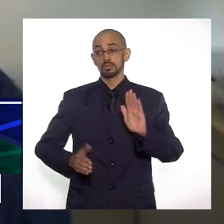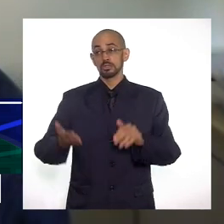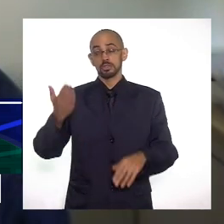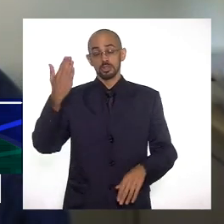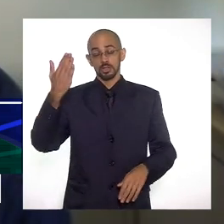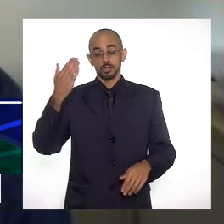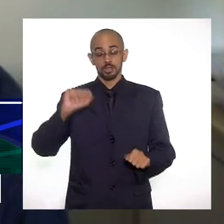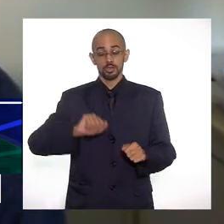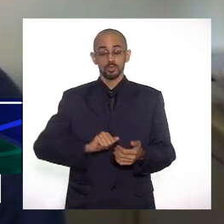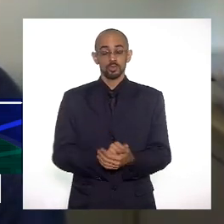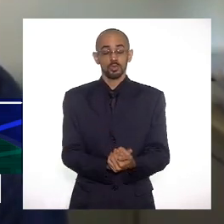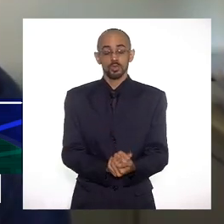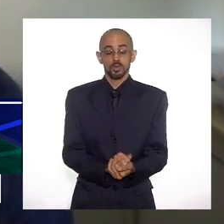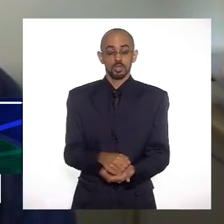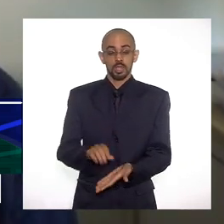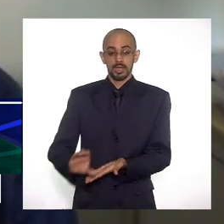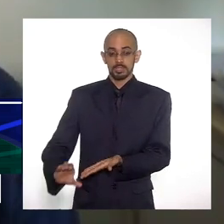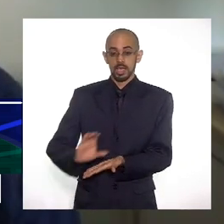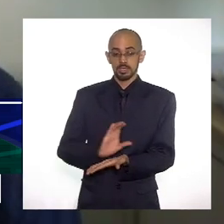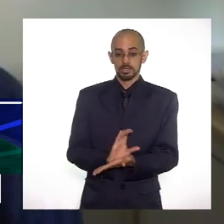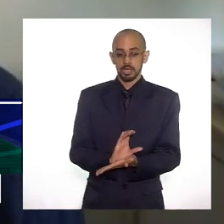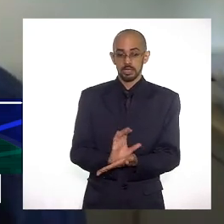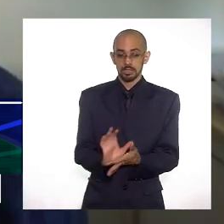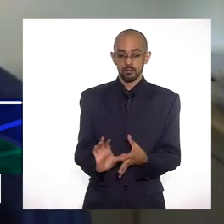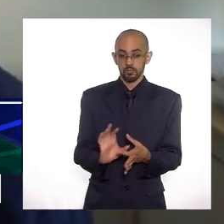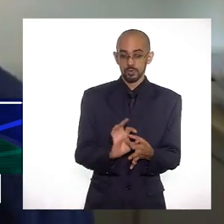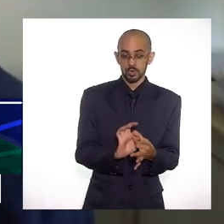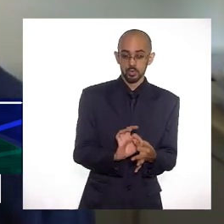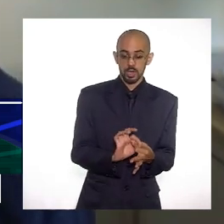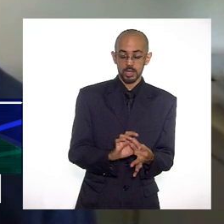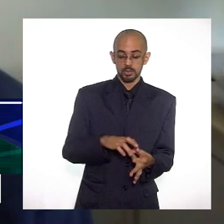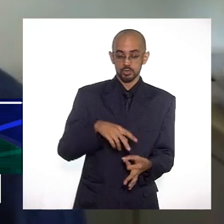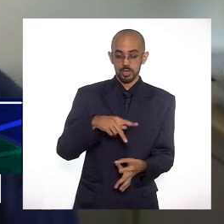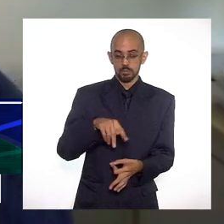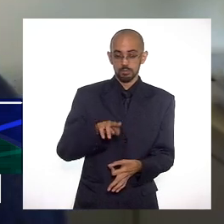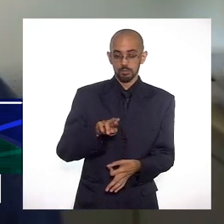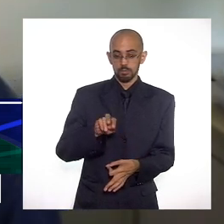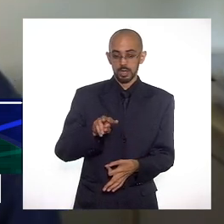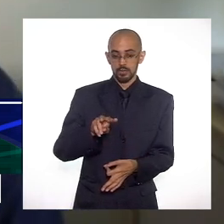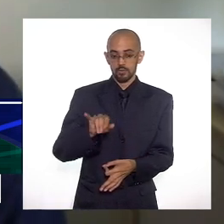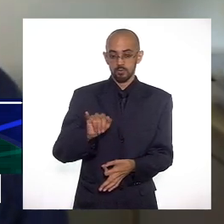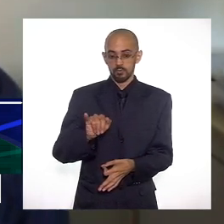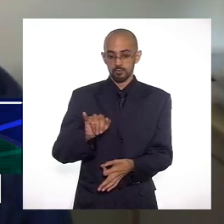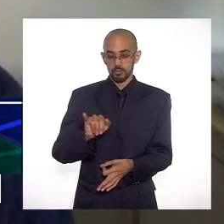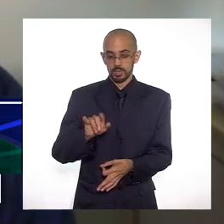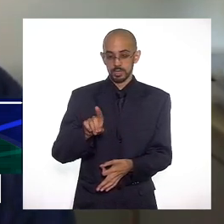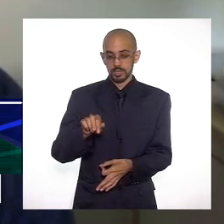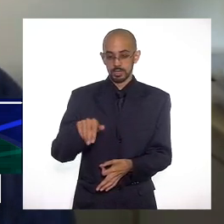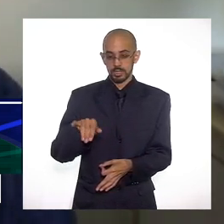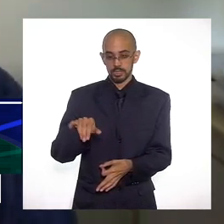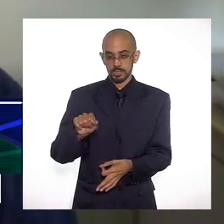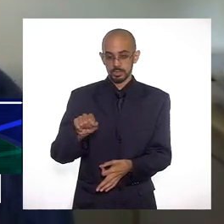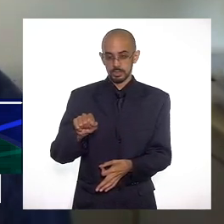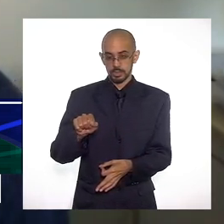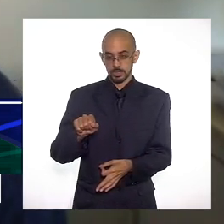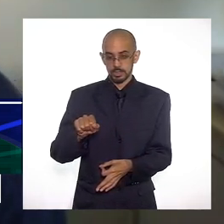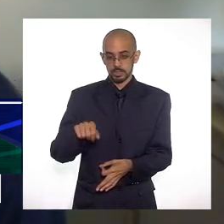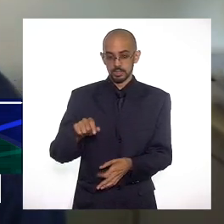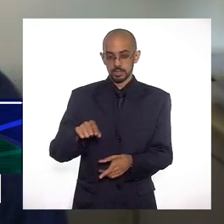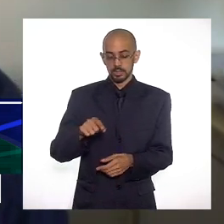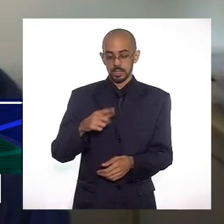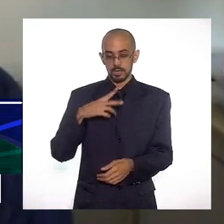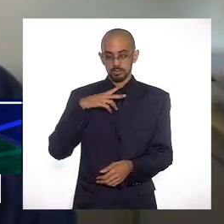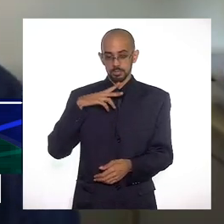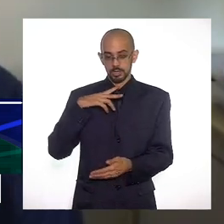as receitas vinculadas ao Rio Previdência, isto é, as contribuições individuais,